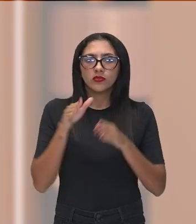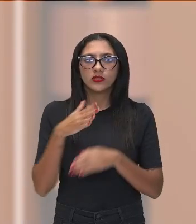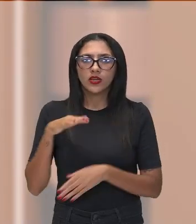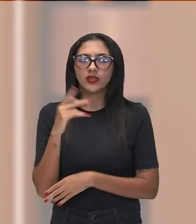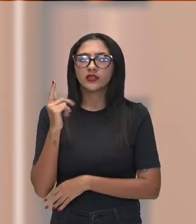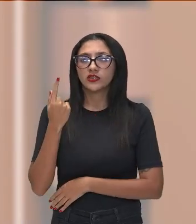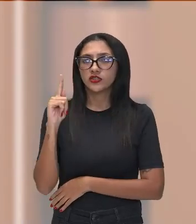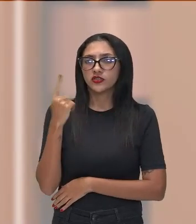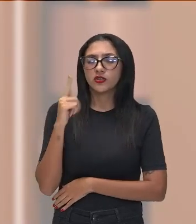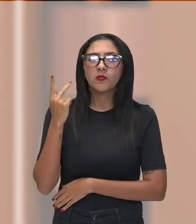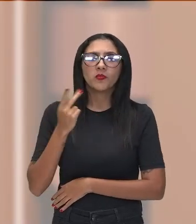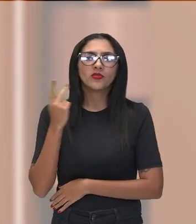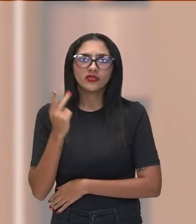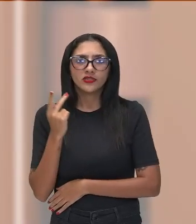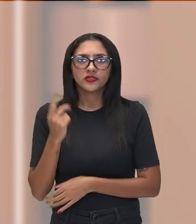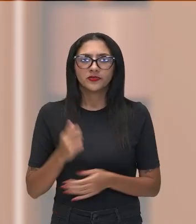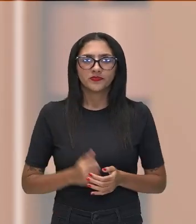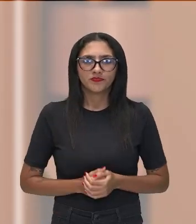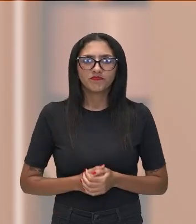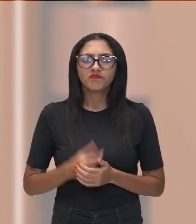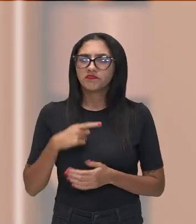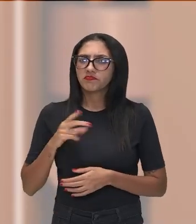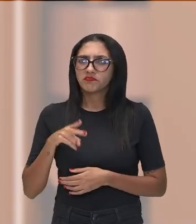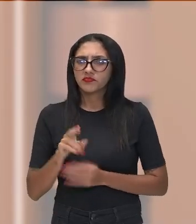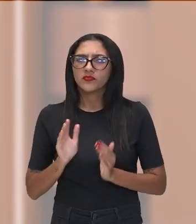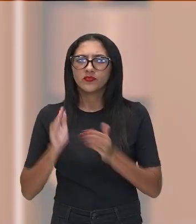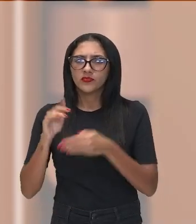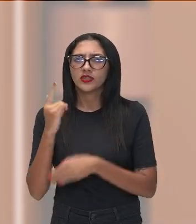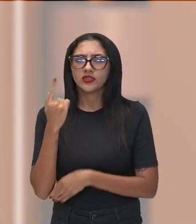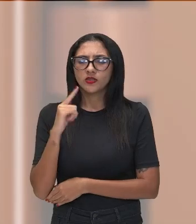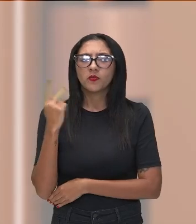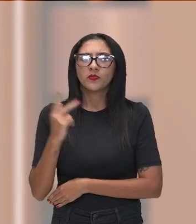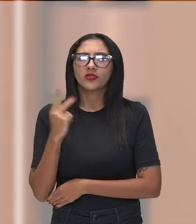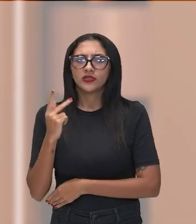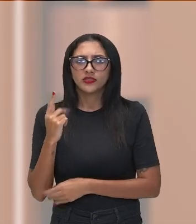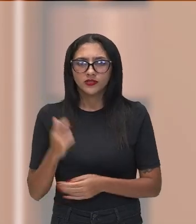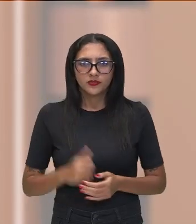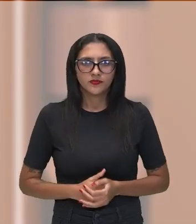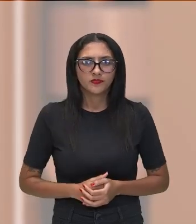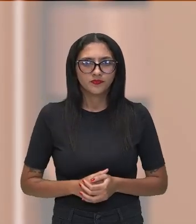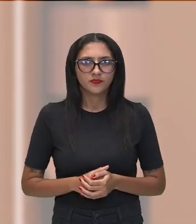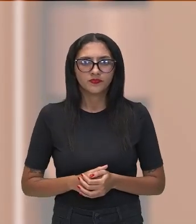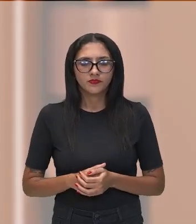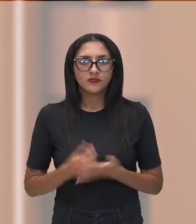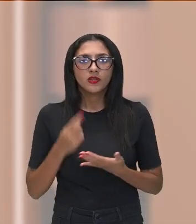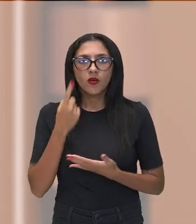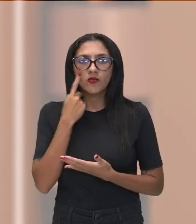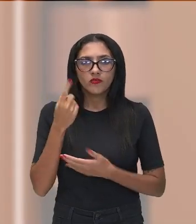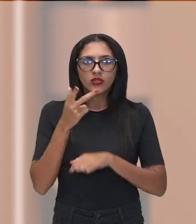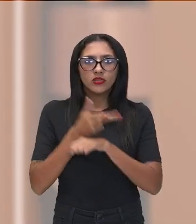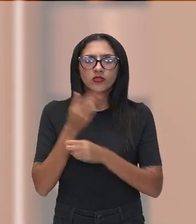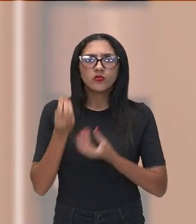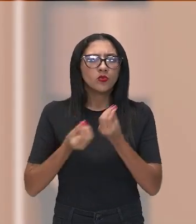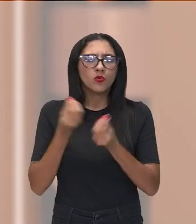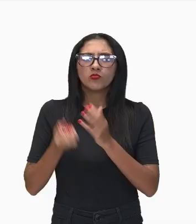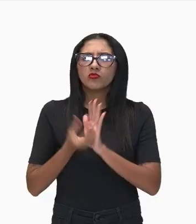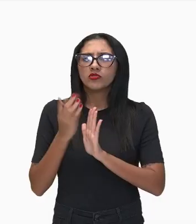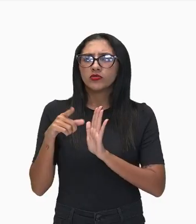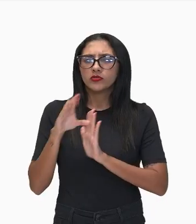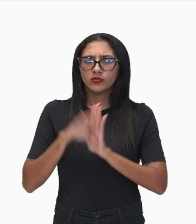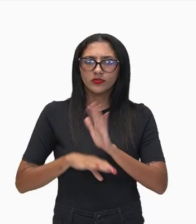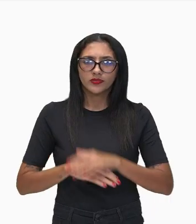estamos falando aí muito sobre a questão da geopolítica. E aí, nesse vídeo, a gente vai entender um pouco mais sobre a origem da